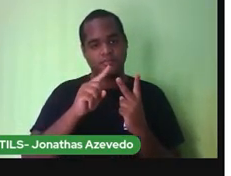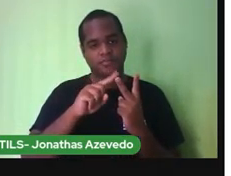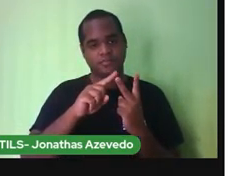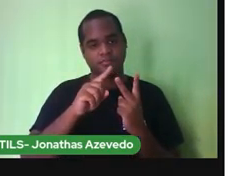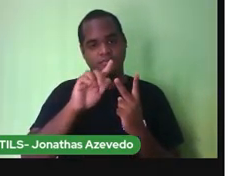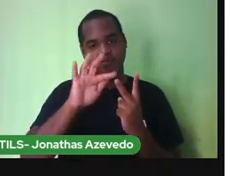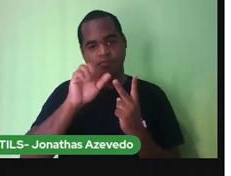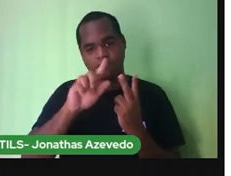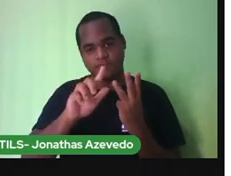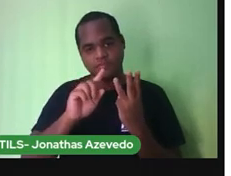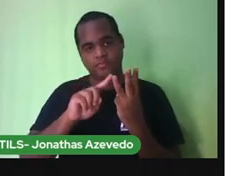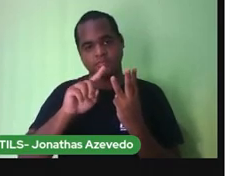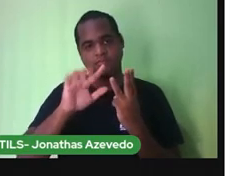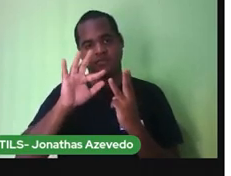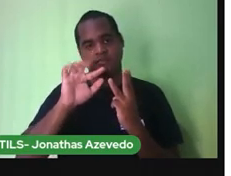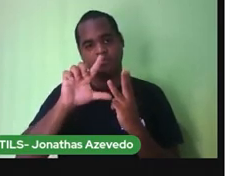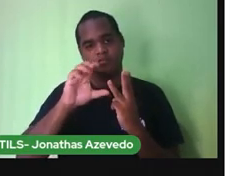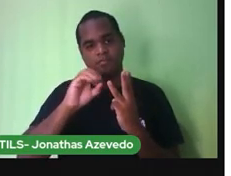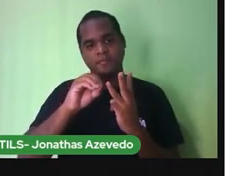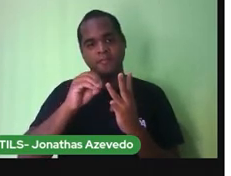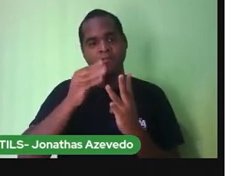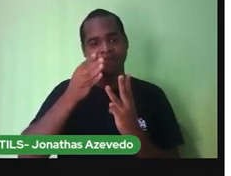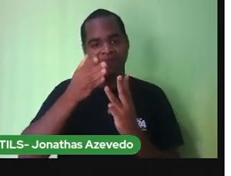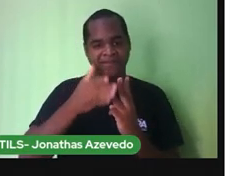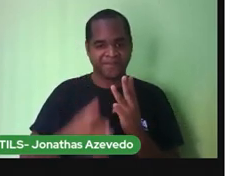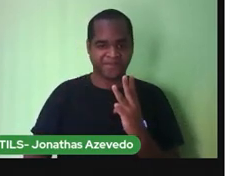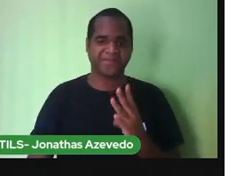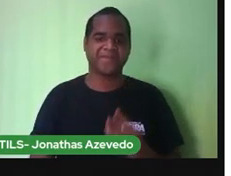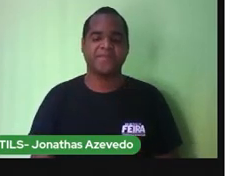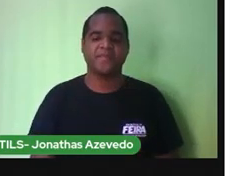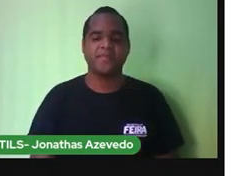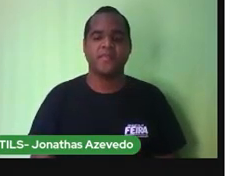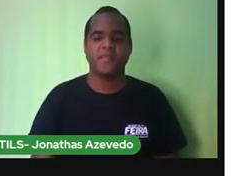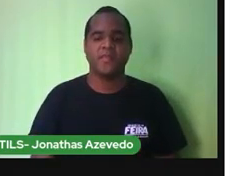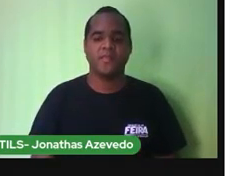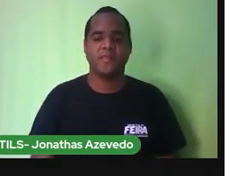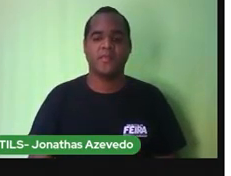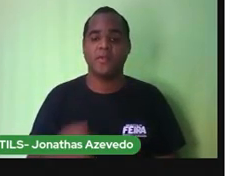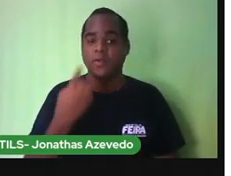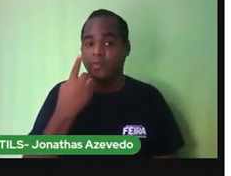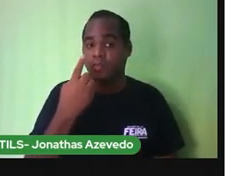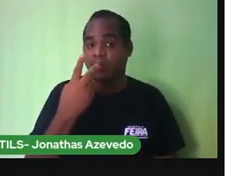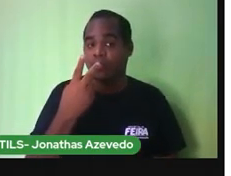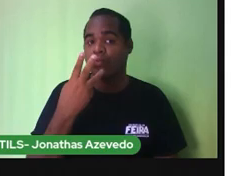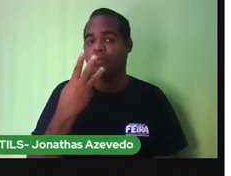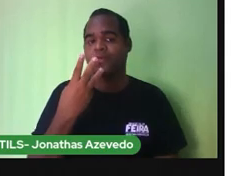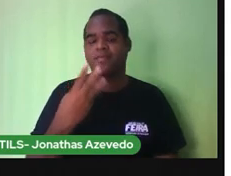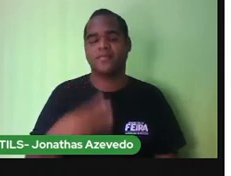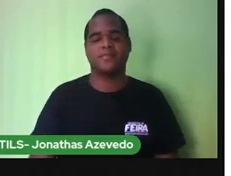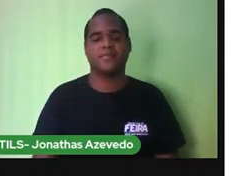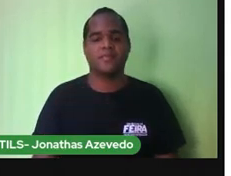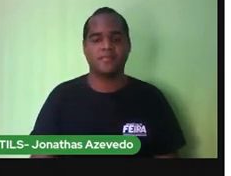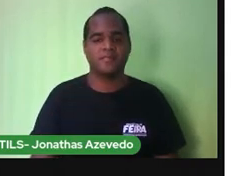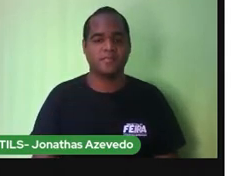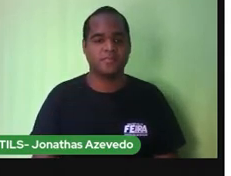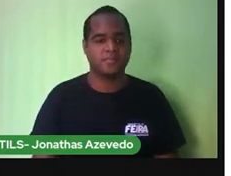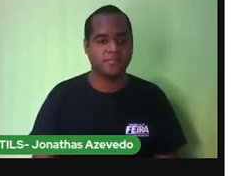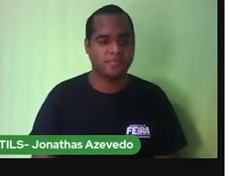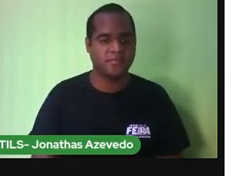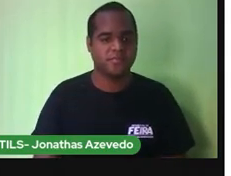Balu grúfalo é um dois três Prom